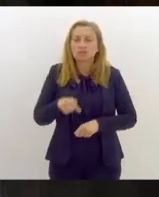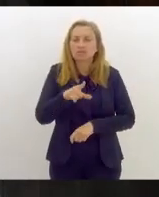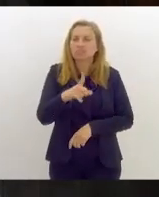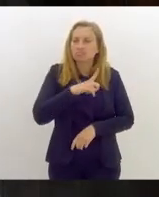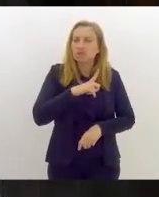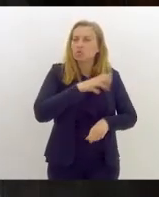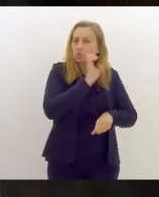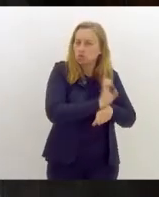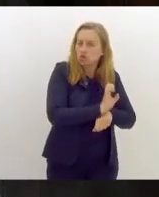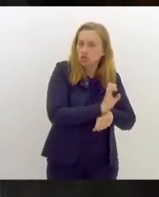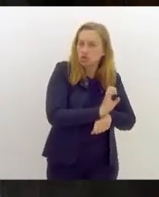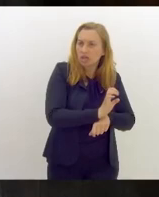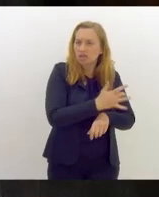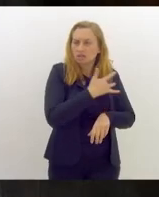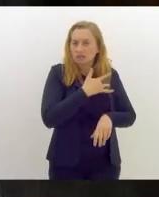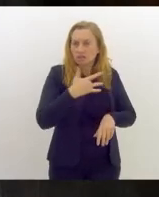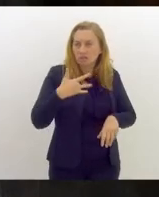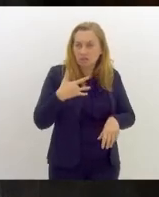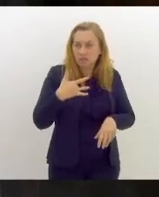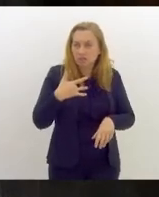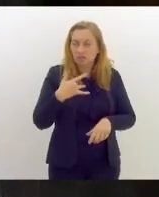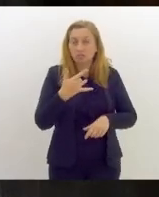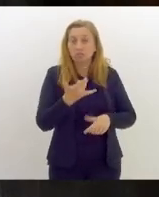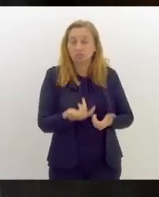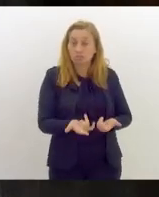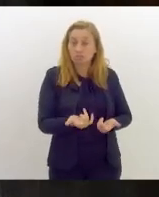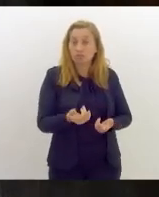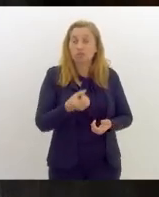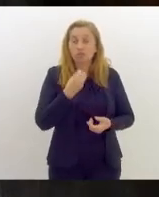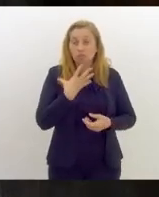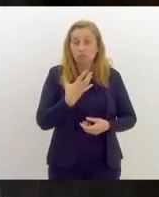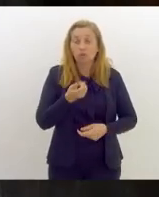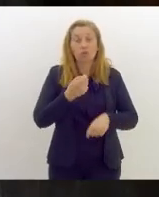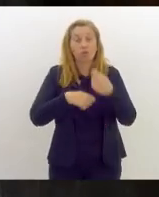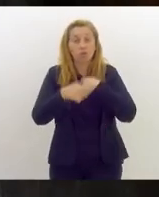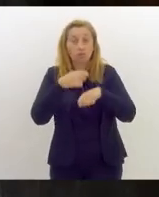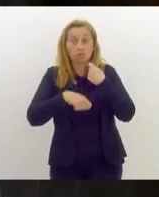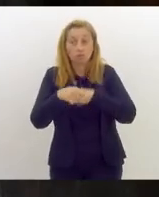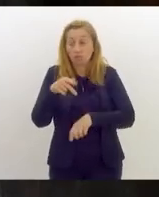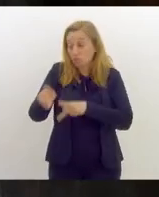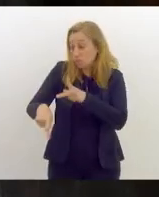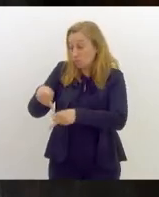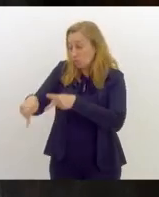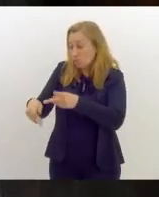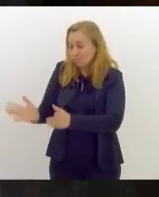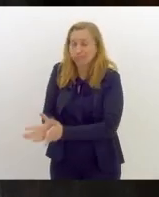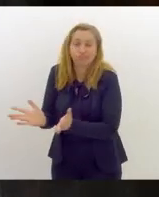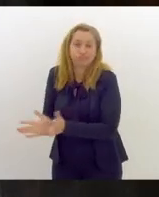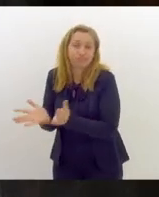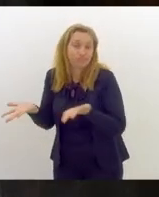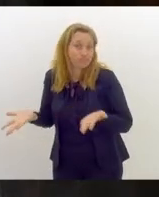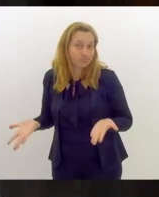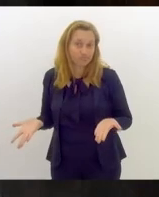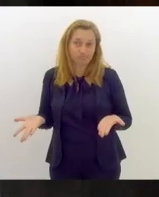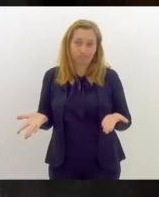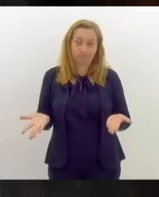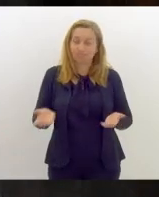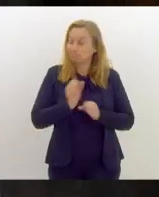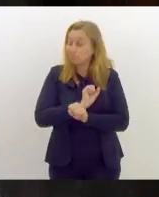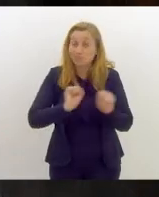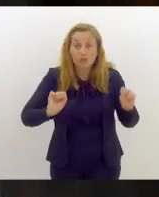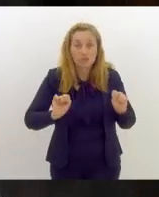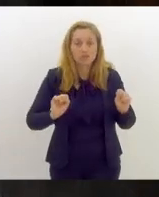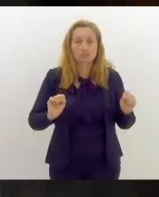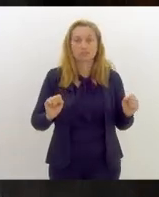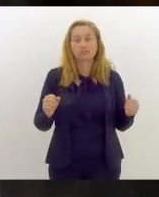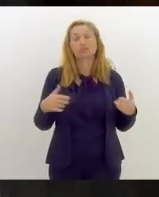estado sadio economicamente com a população miserável é impossível